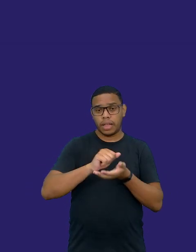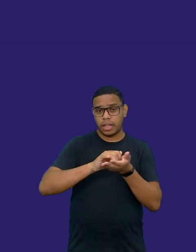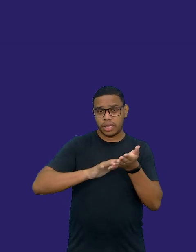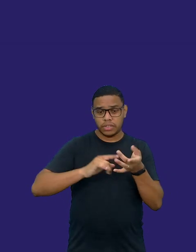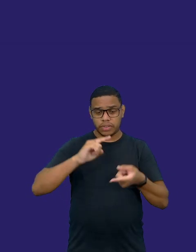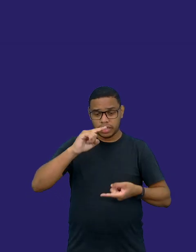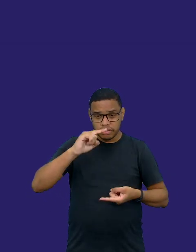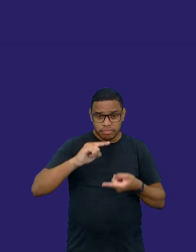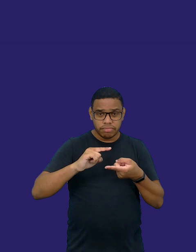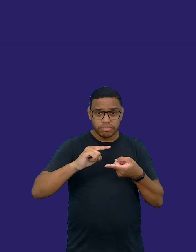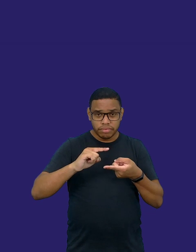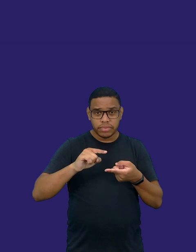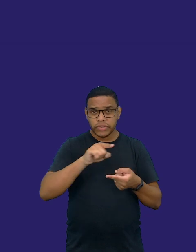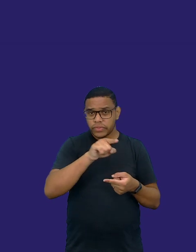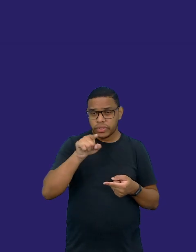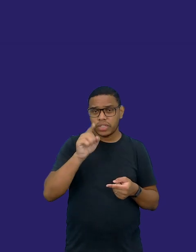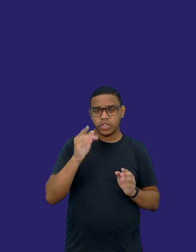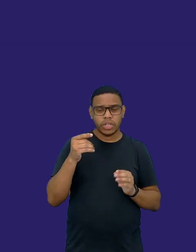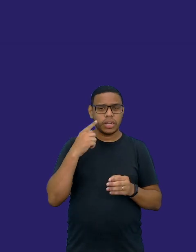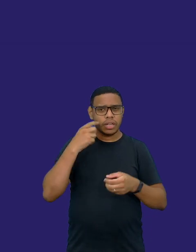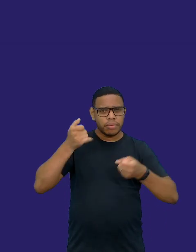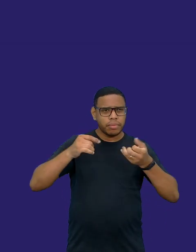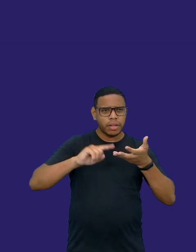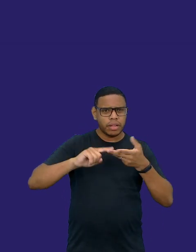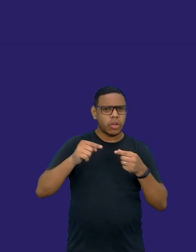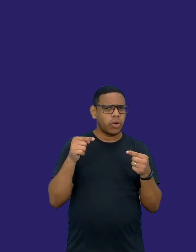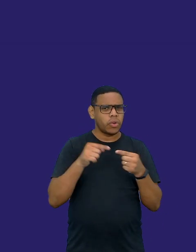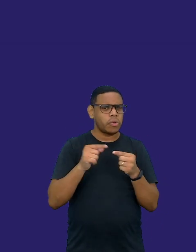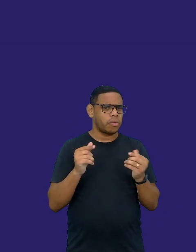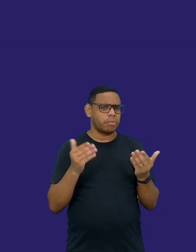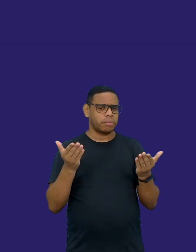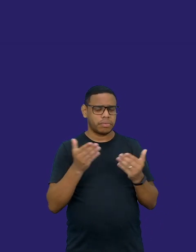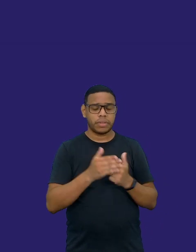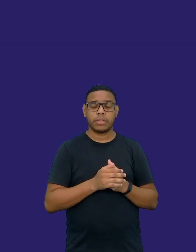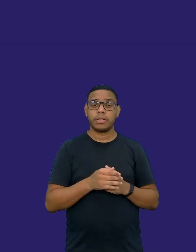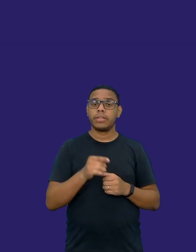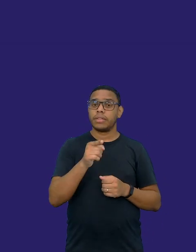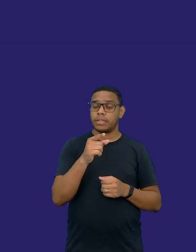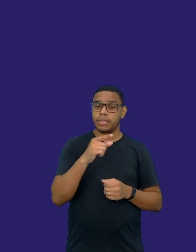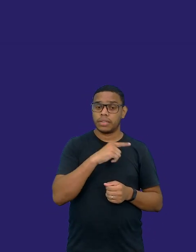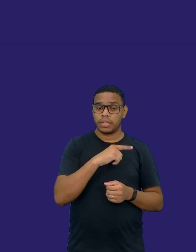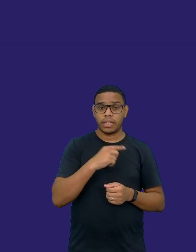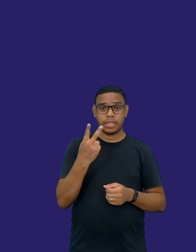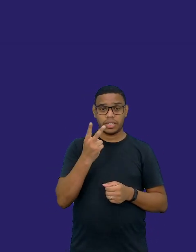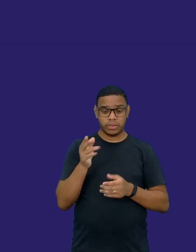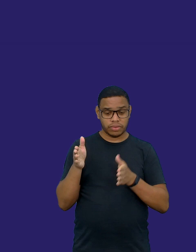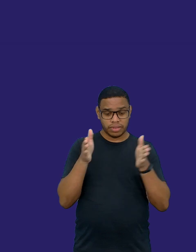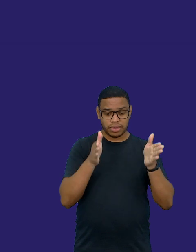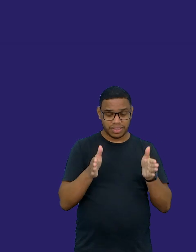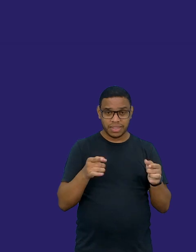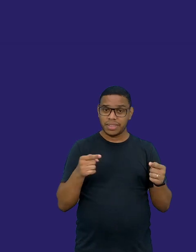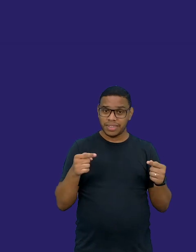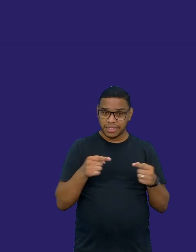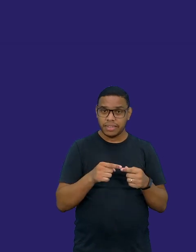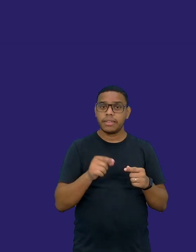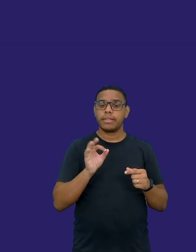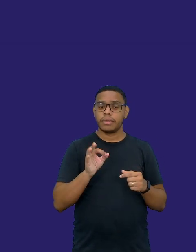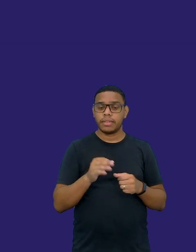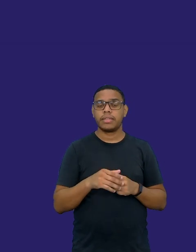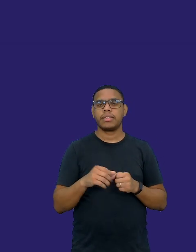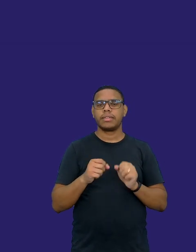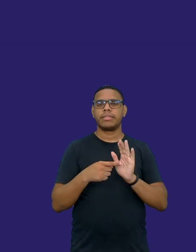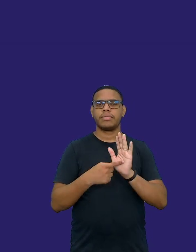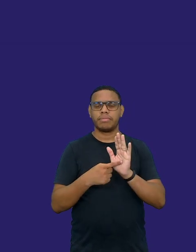em tudo que você acabou de dizer? Vai entrar lá na segunda etapa, do processo